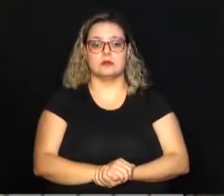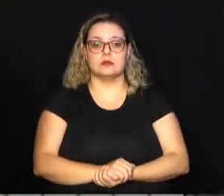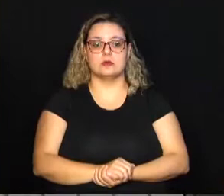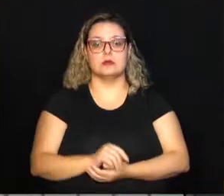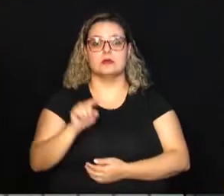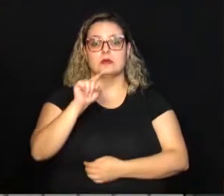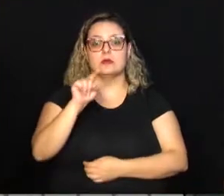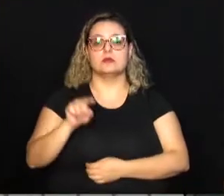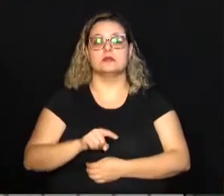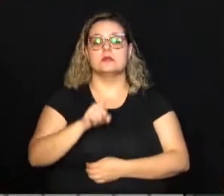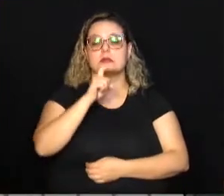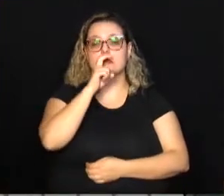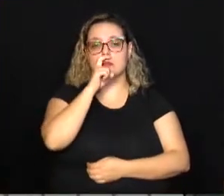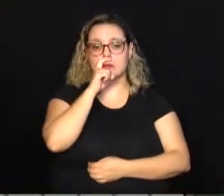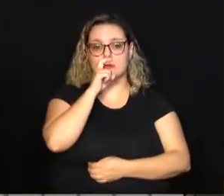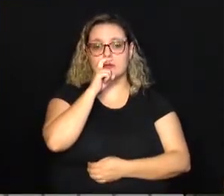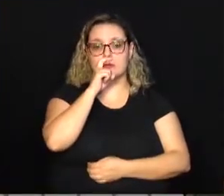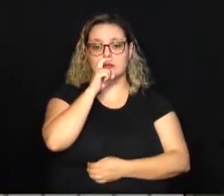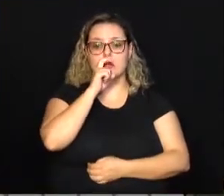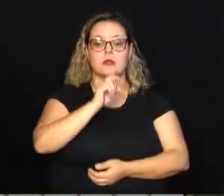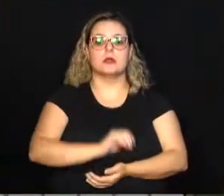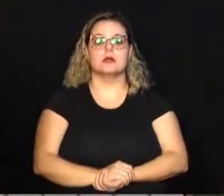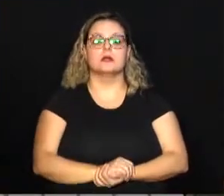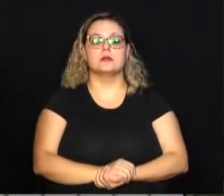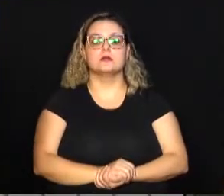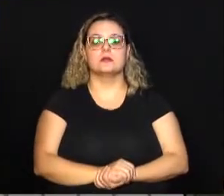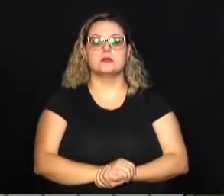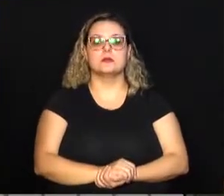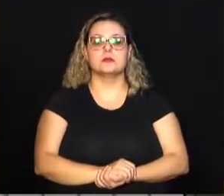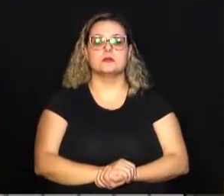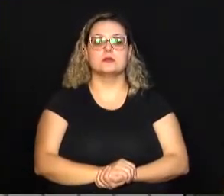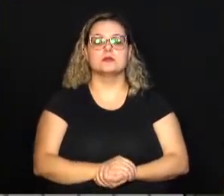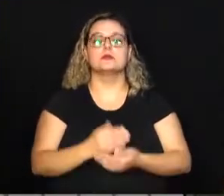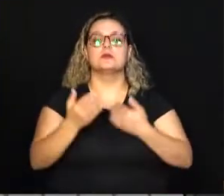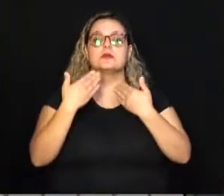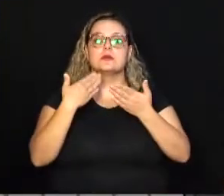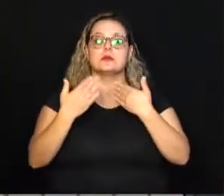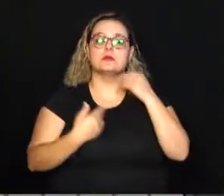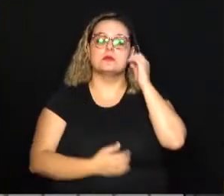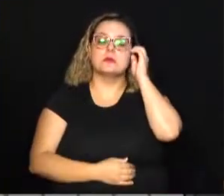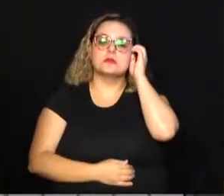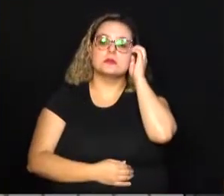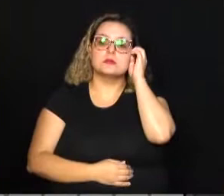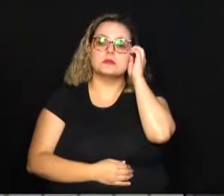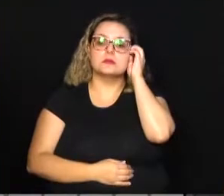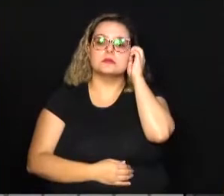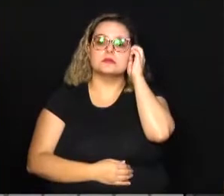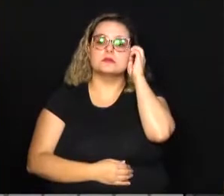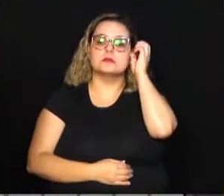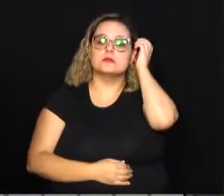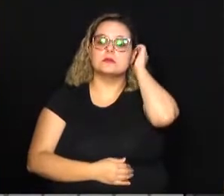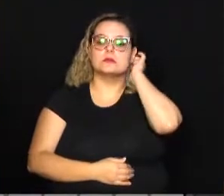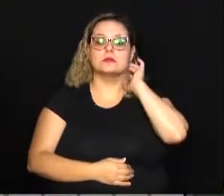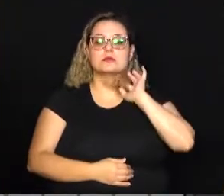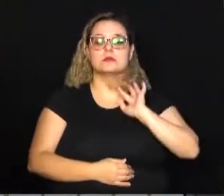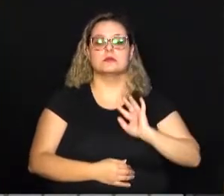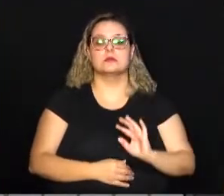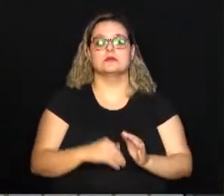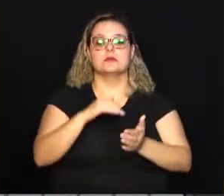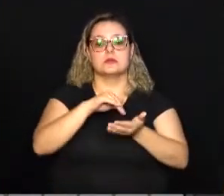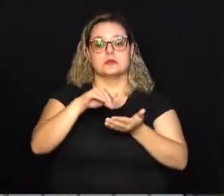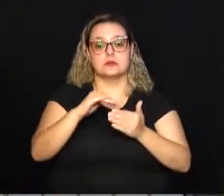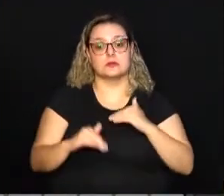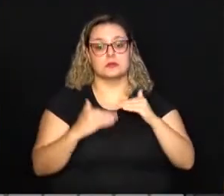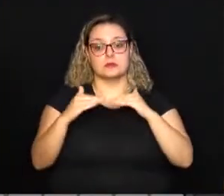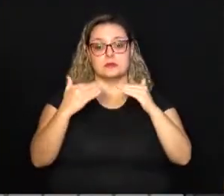José Carlos, nosso presidente, conversando com o secretário de Desenvolvimento